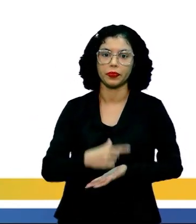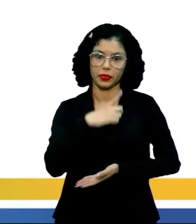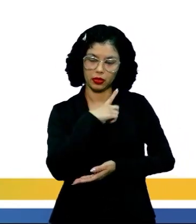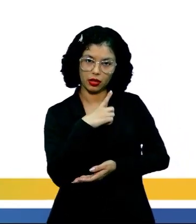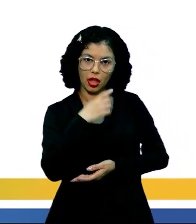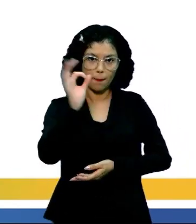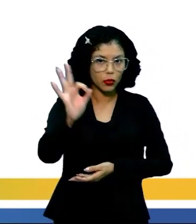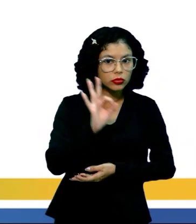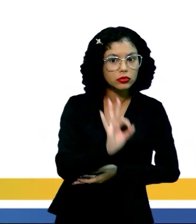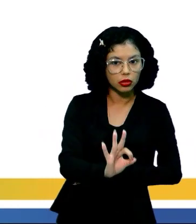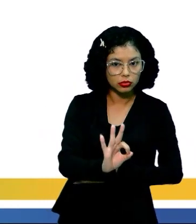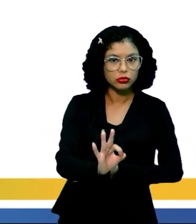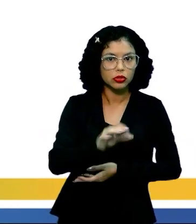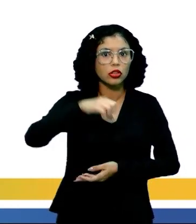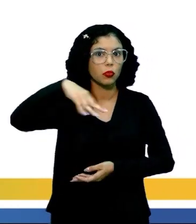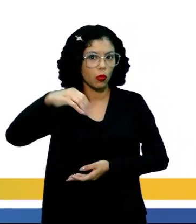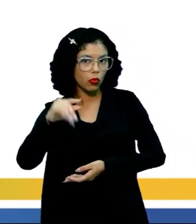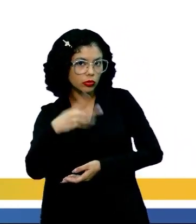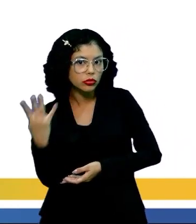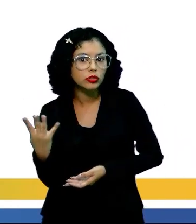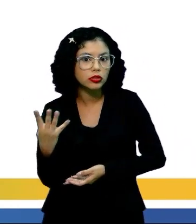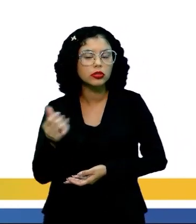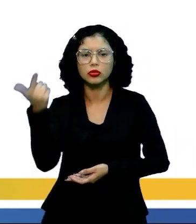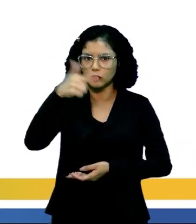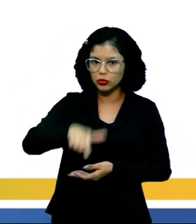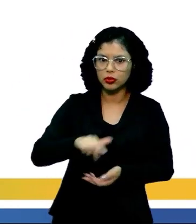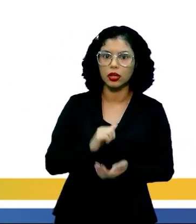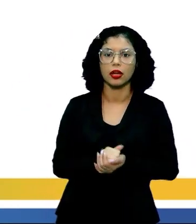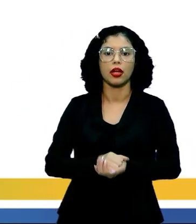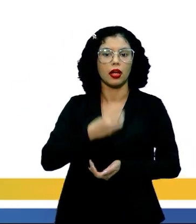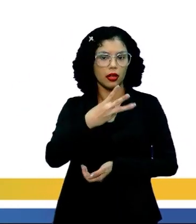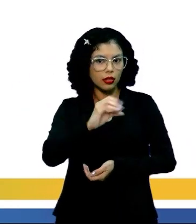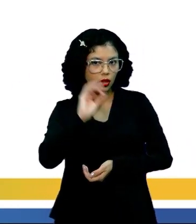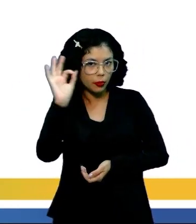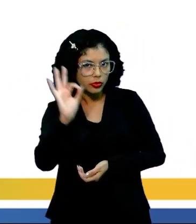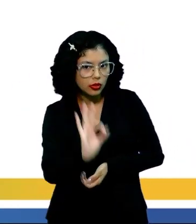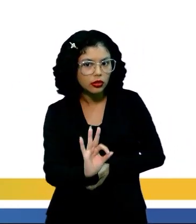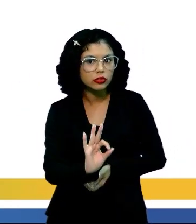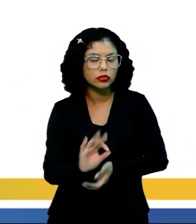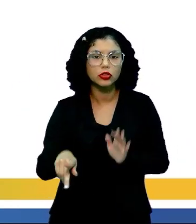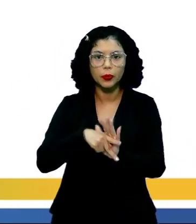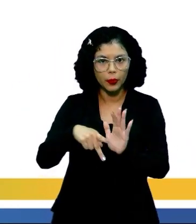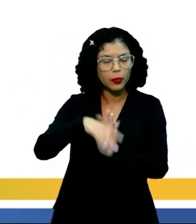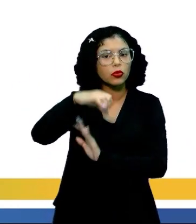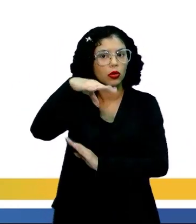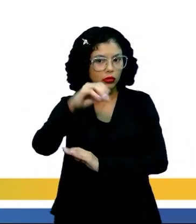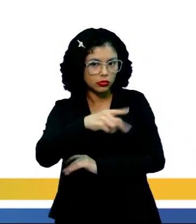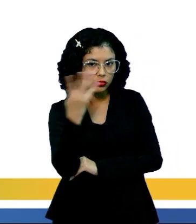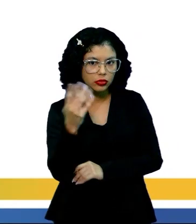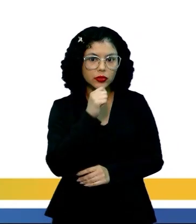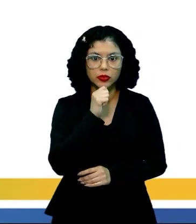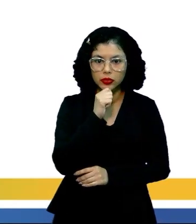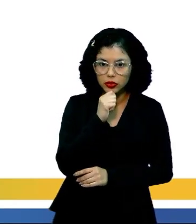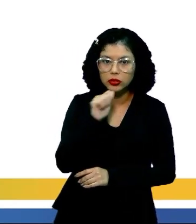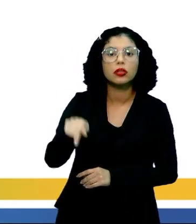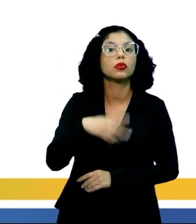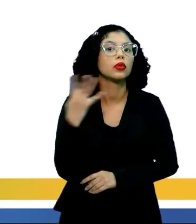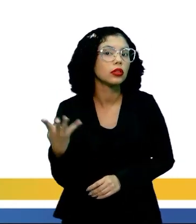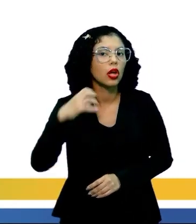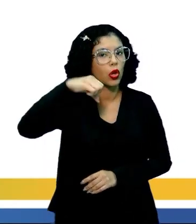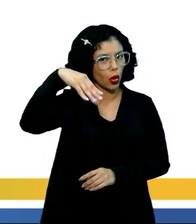a porcentagem de uma quantia. De novo, eu vou calcular a porcentagem de uma quantia. Essa quantia é